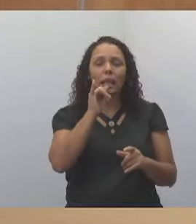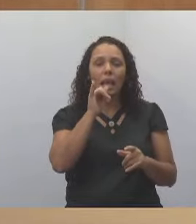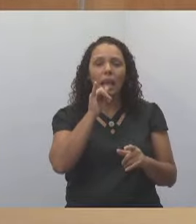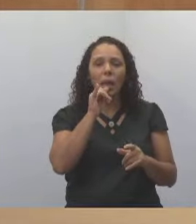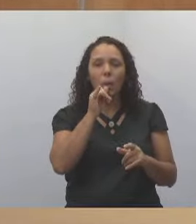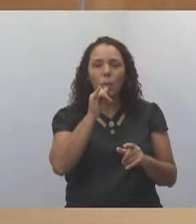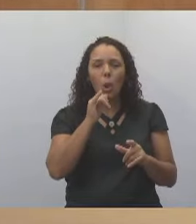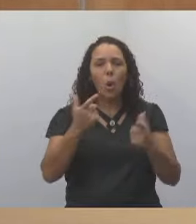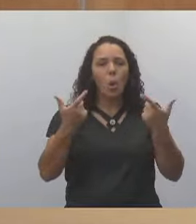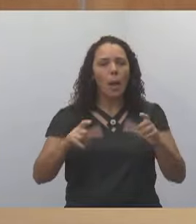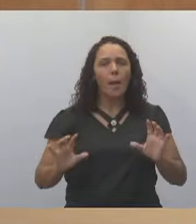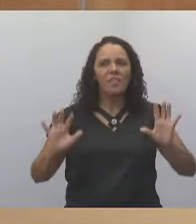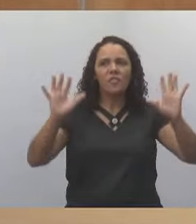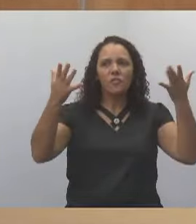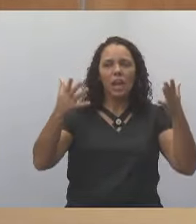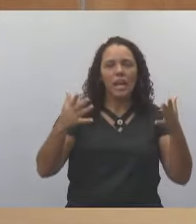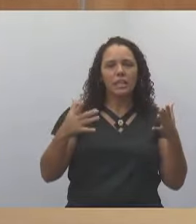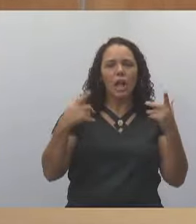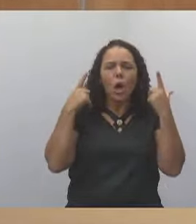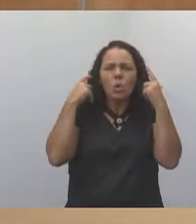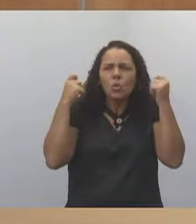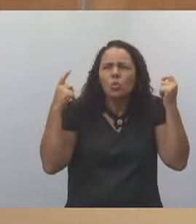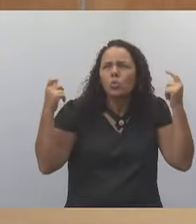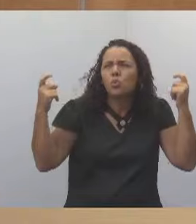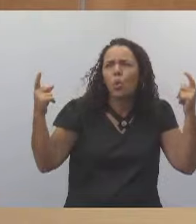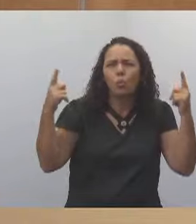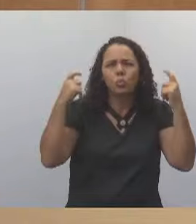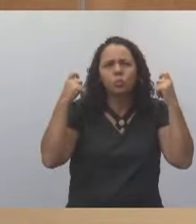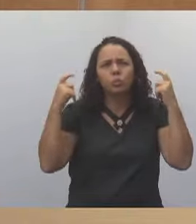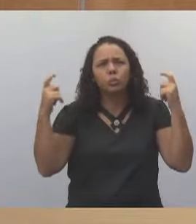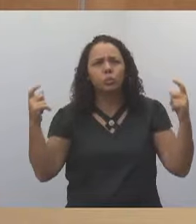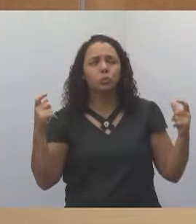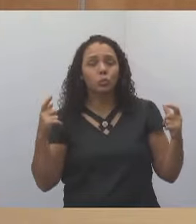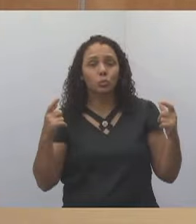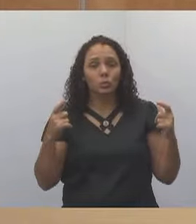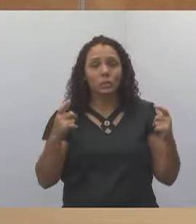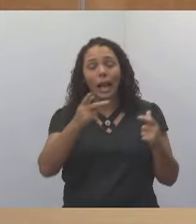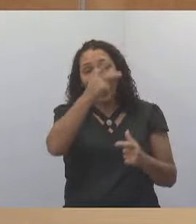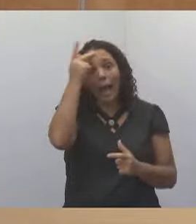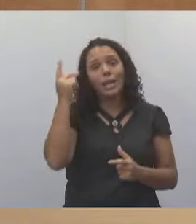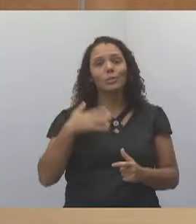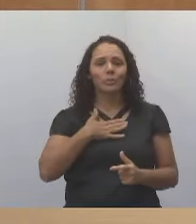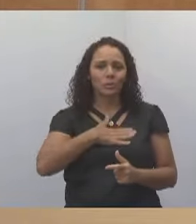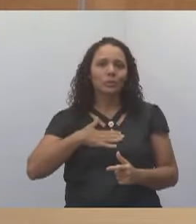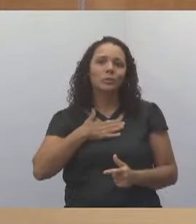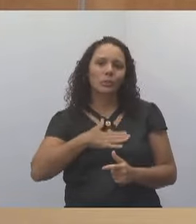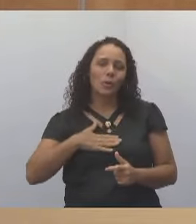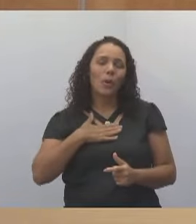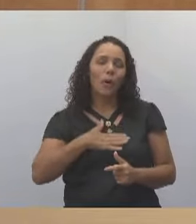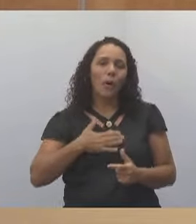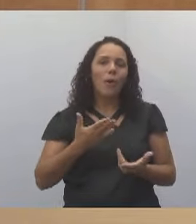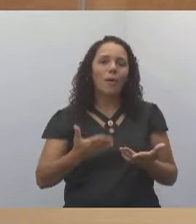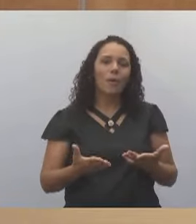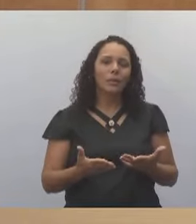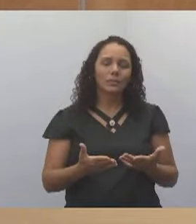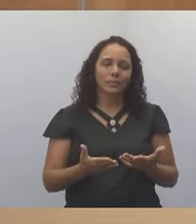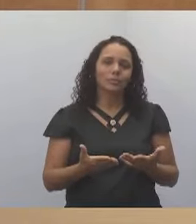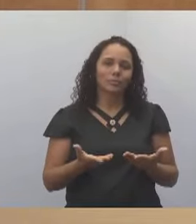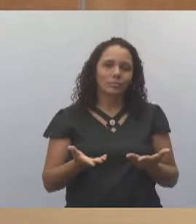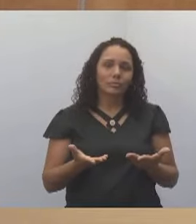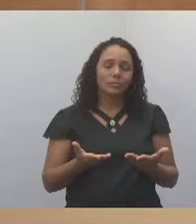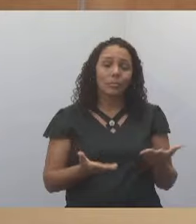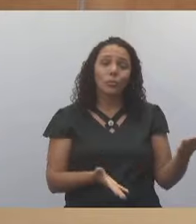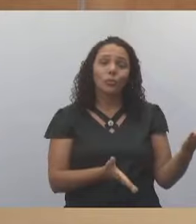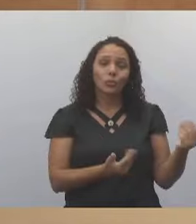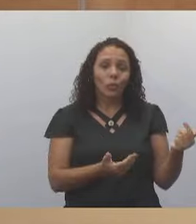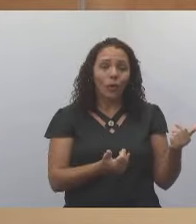de 20 metros de altura, com um pancadão que causou um transtorno gigante lá de São José, aqui em Jacareí. Então, a